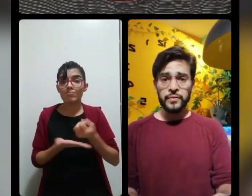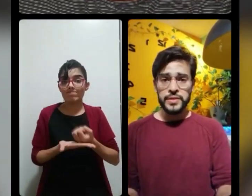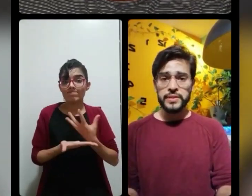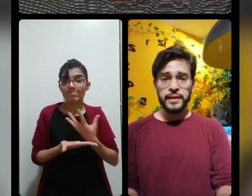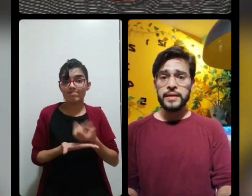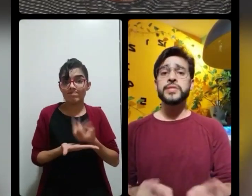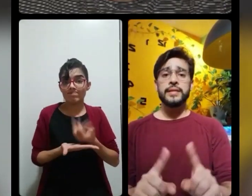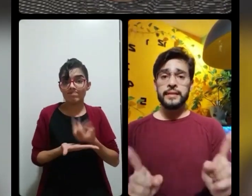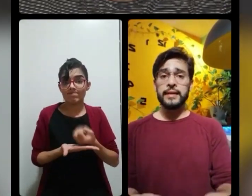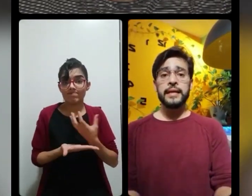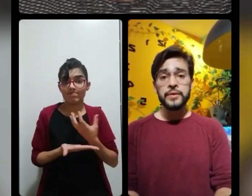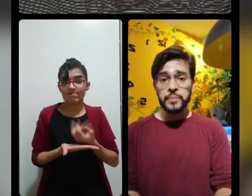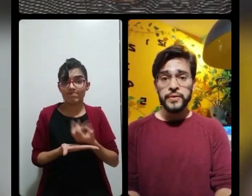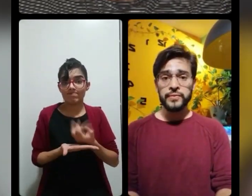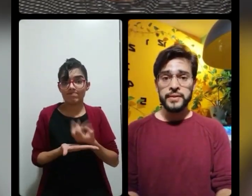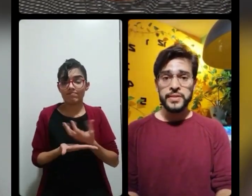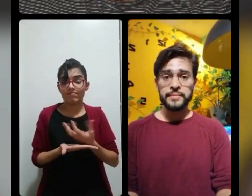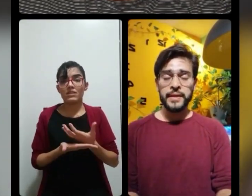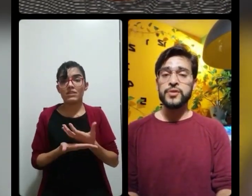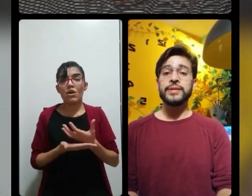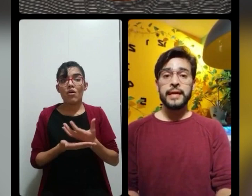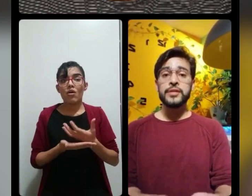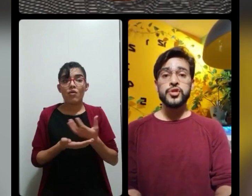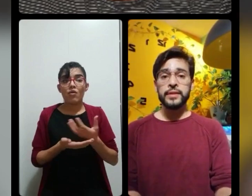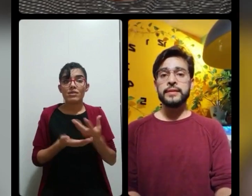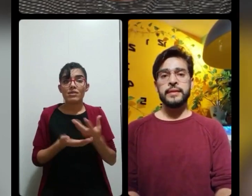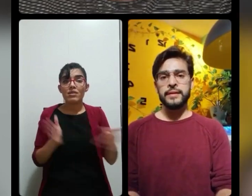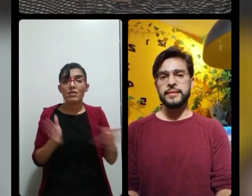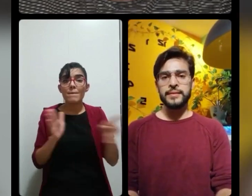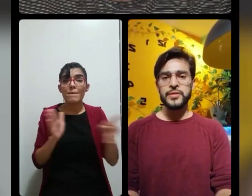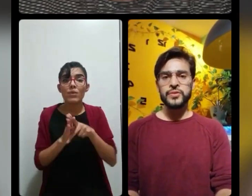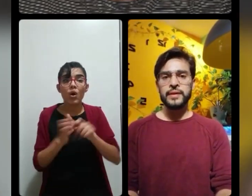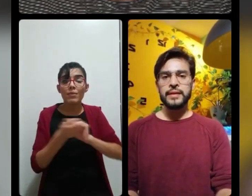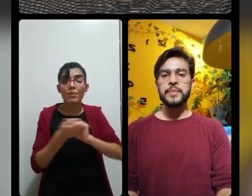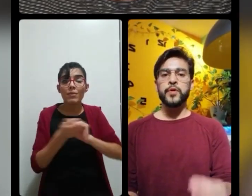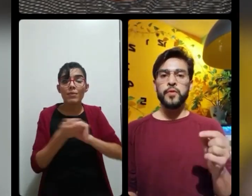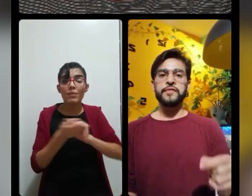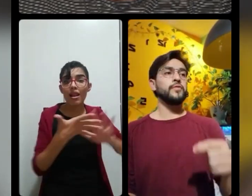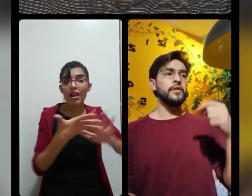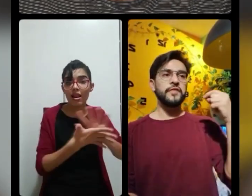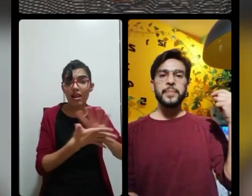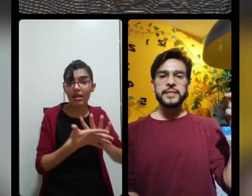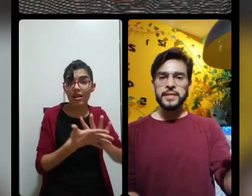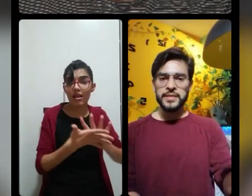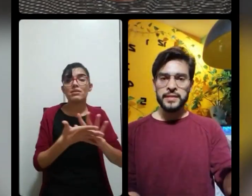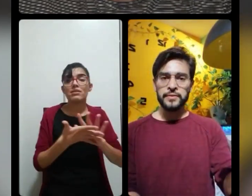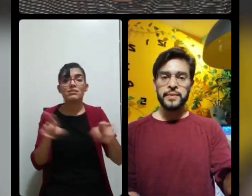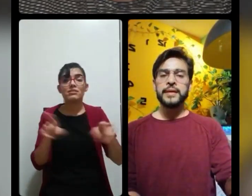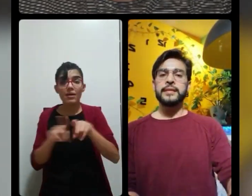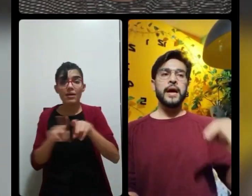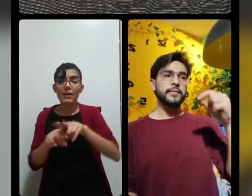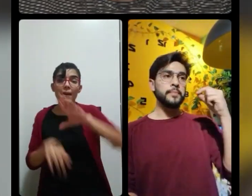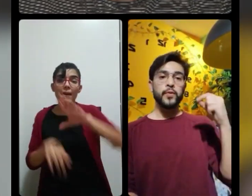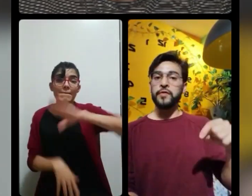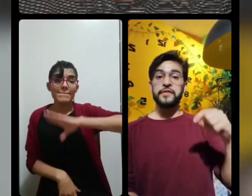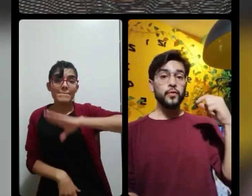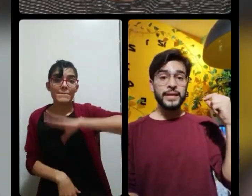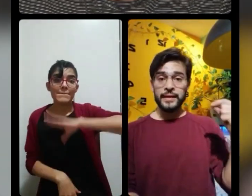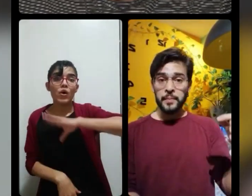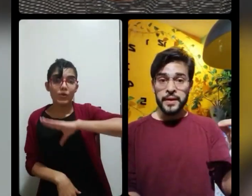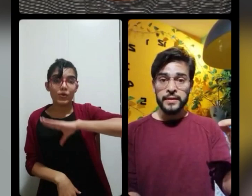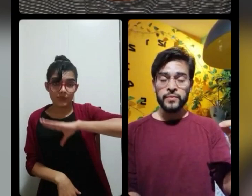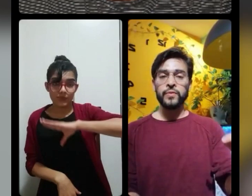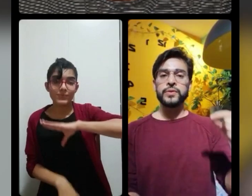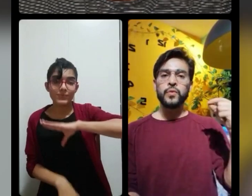nem na língua de sinais, nem na língua portuguesa. A gente está distante ainda disso. De promover uma alfabetização, de promover